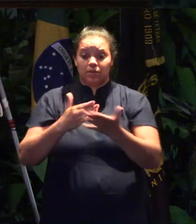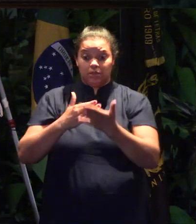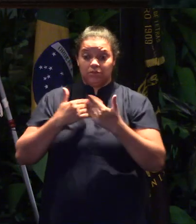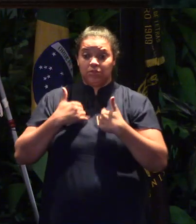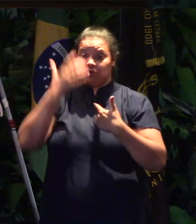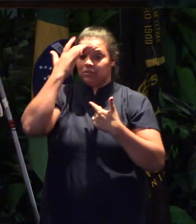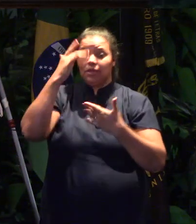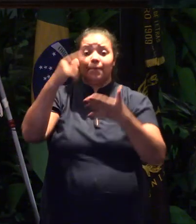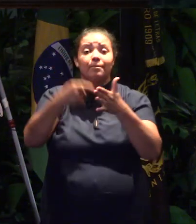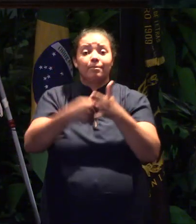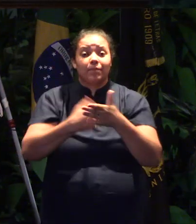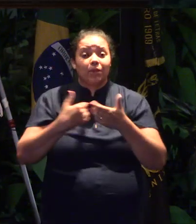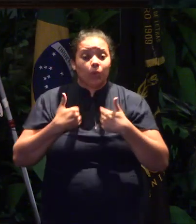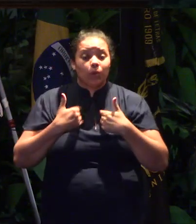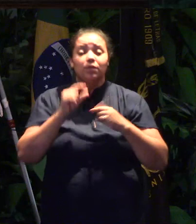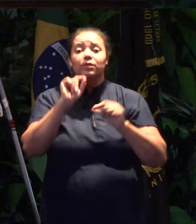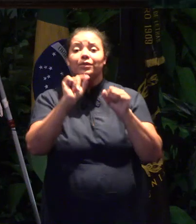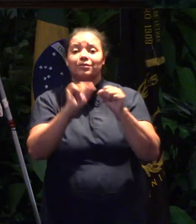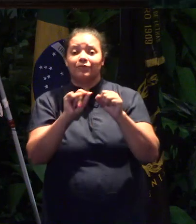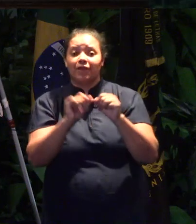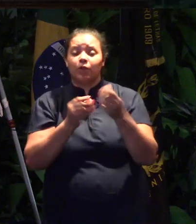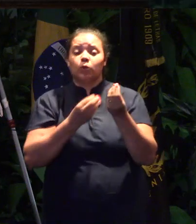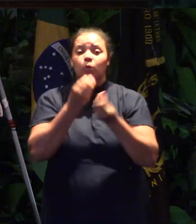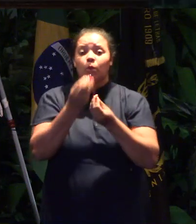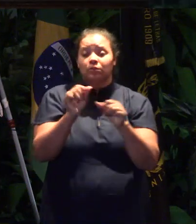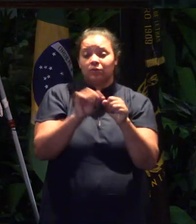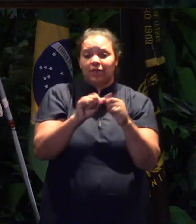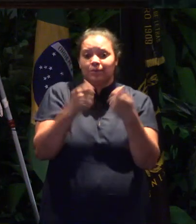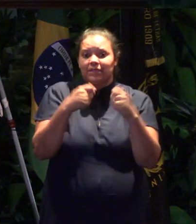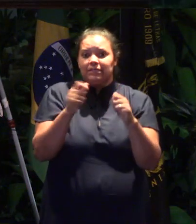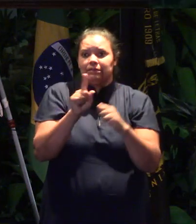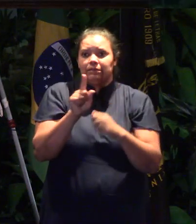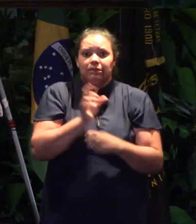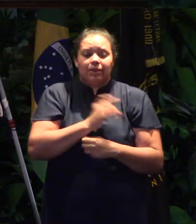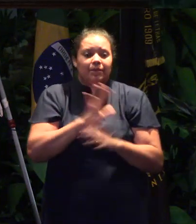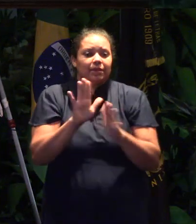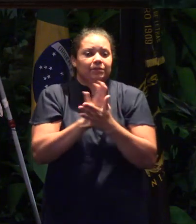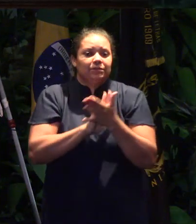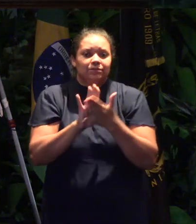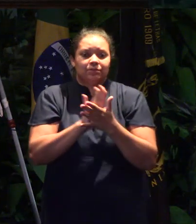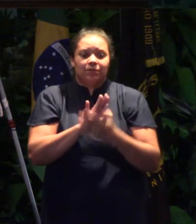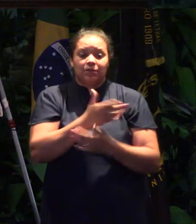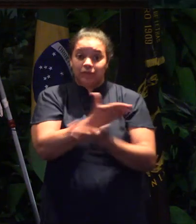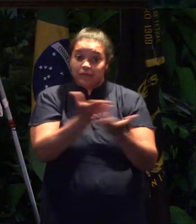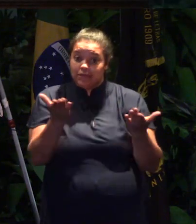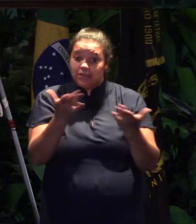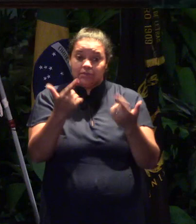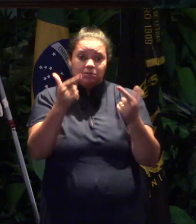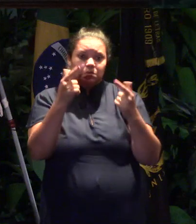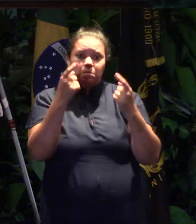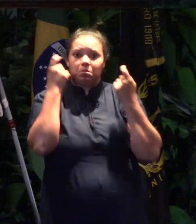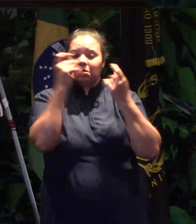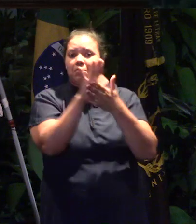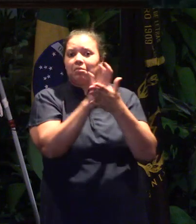pergunte. Como eu posso fazer? O que eu devo fazer e tudo? Não precisa ter nenhum tipo de preocupação. Você, eu sei que não tem.